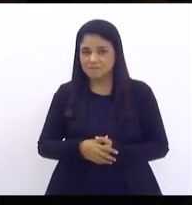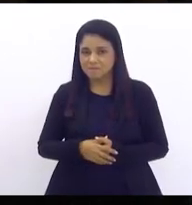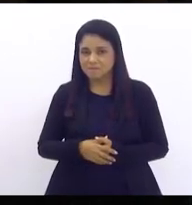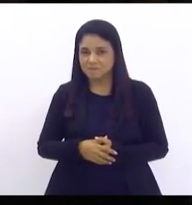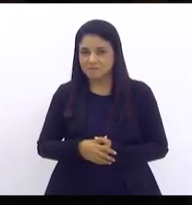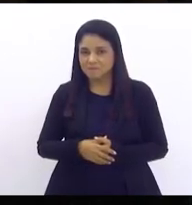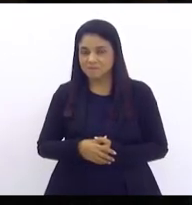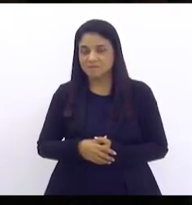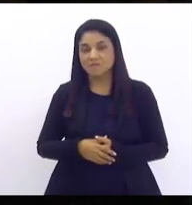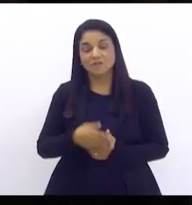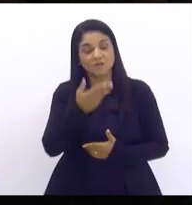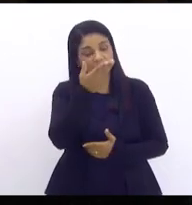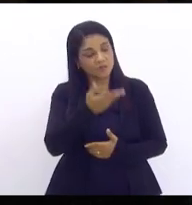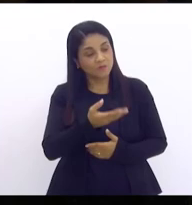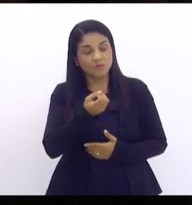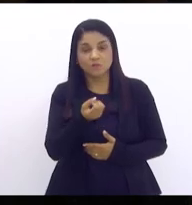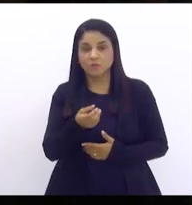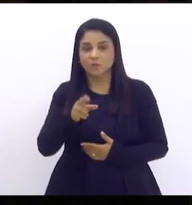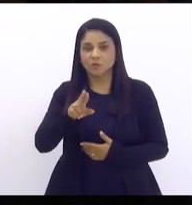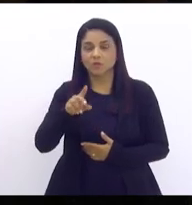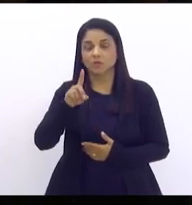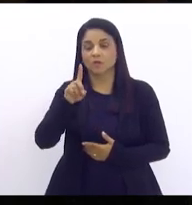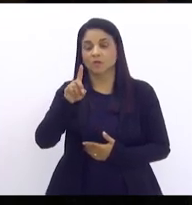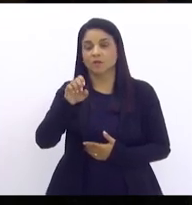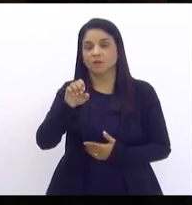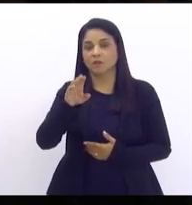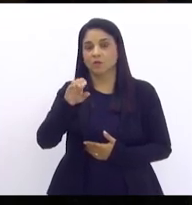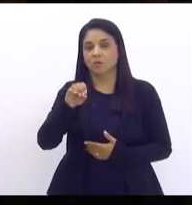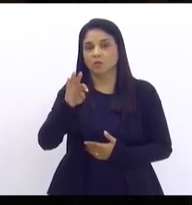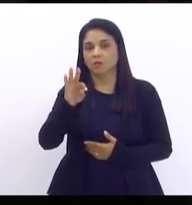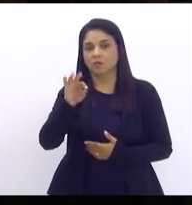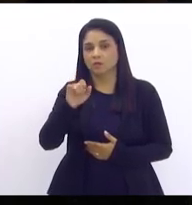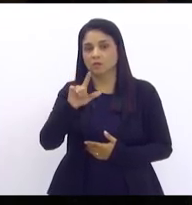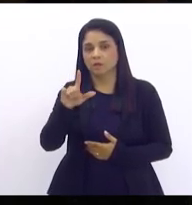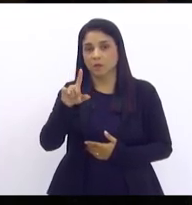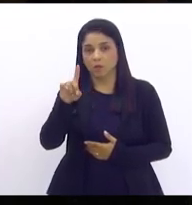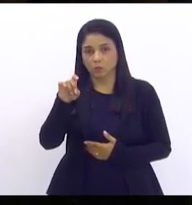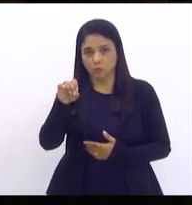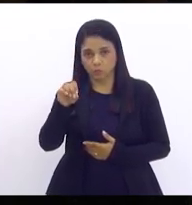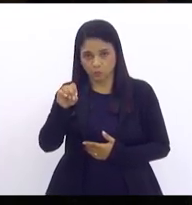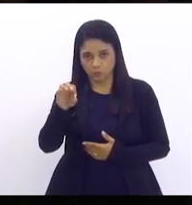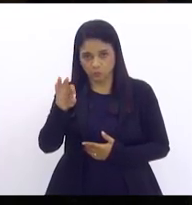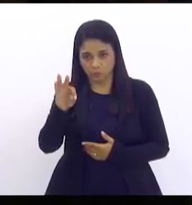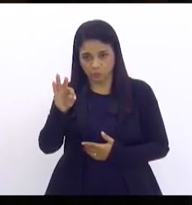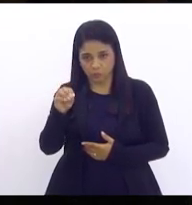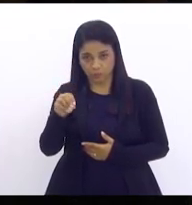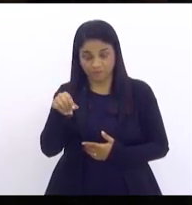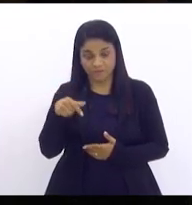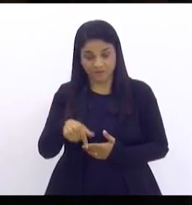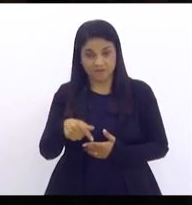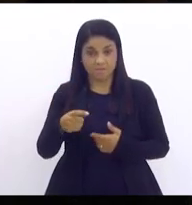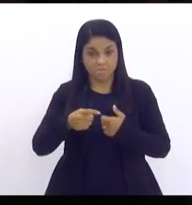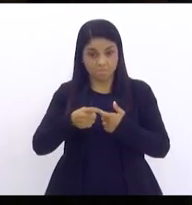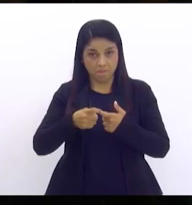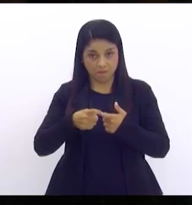Diodalto, que está aqui presente, é médico, por isso que ele é doutor. E um